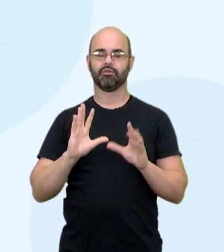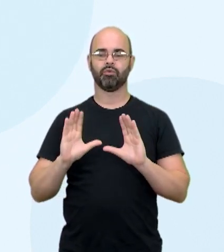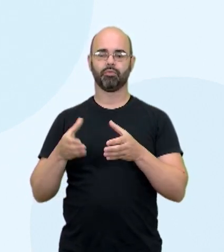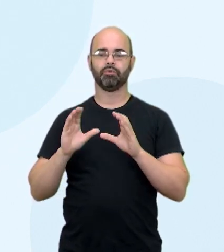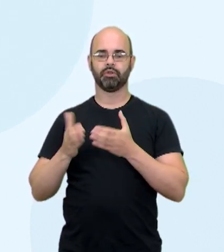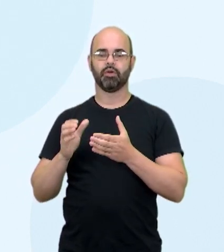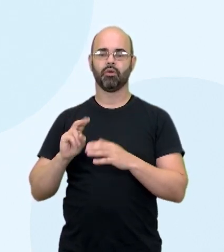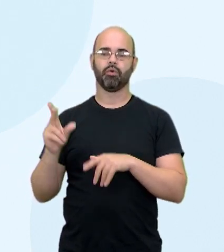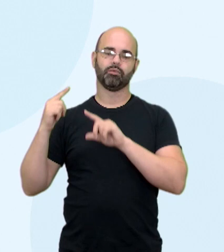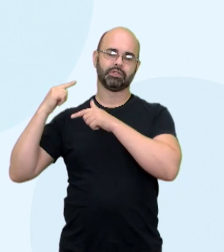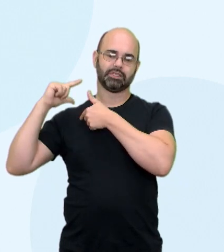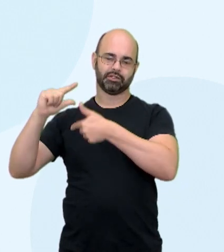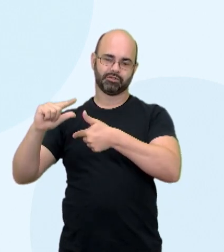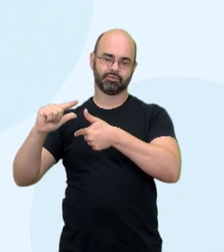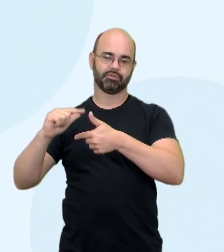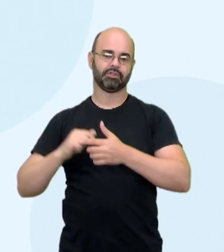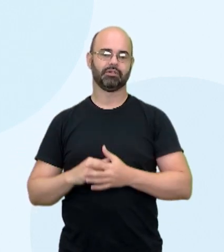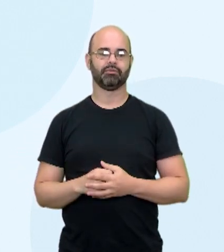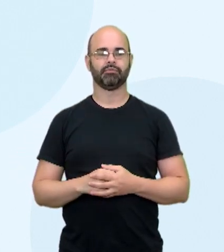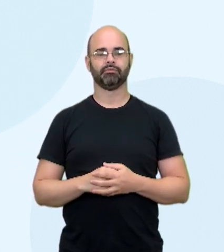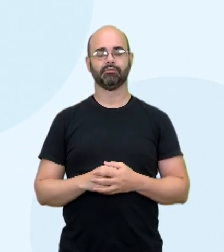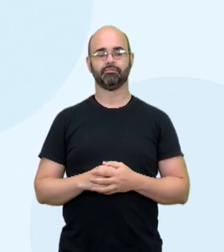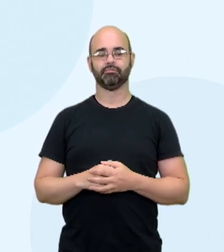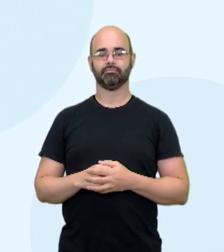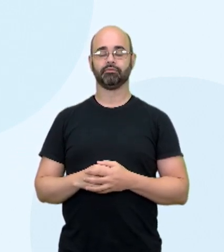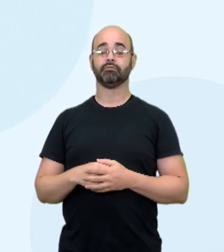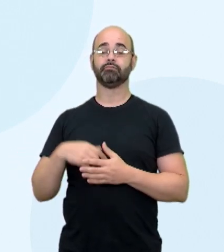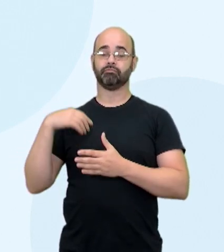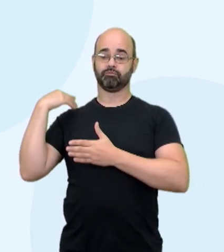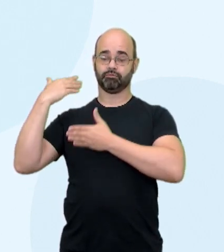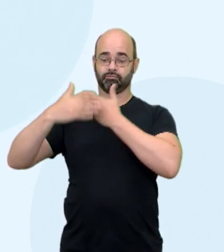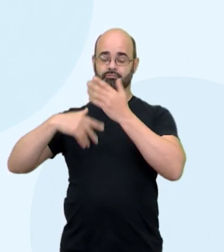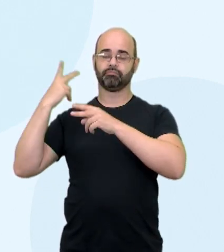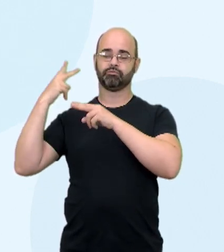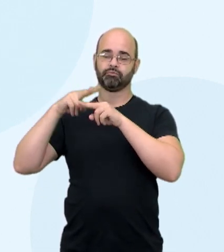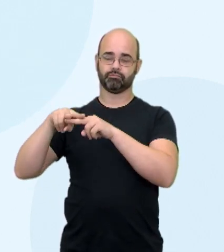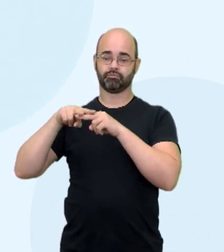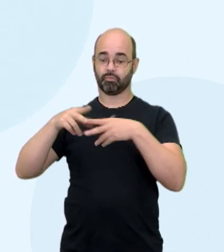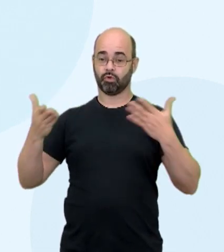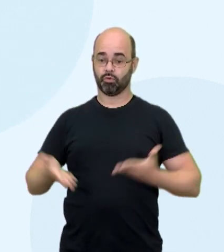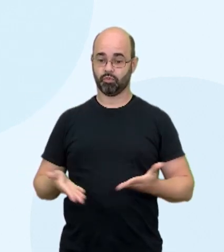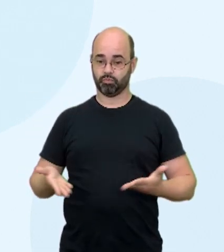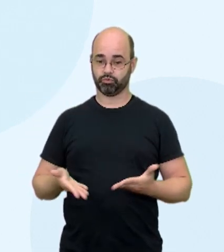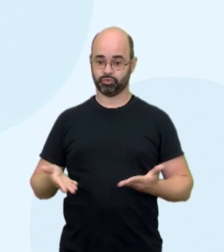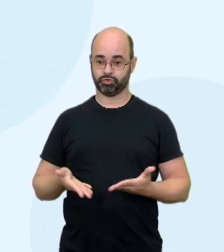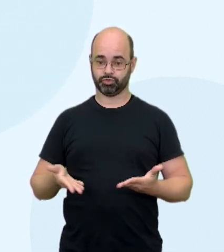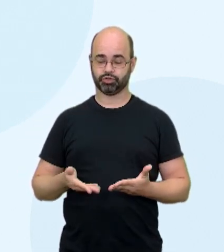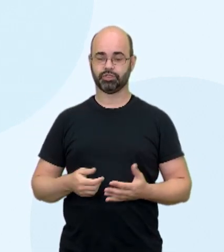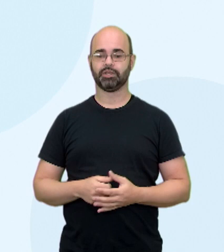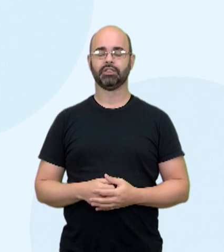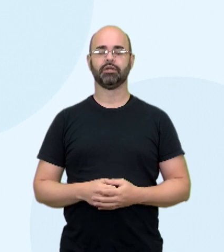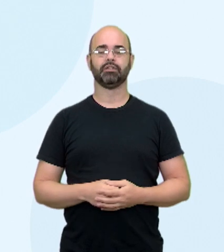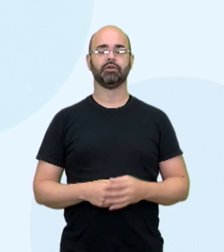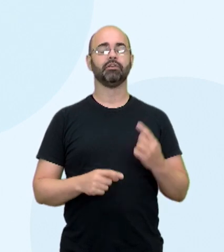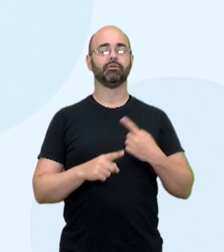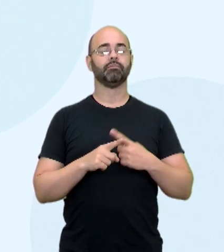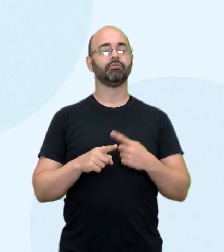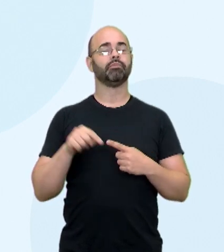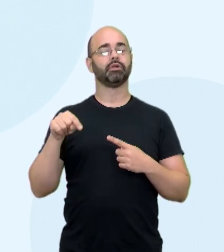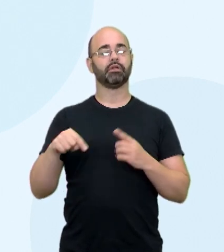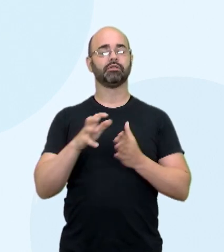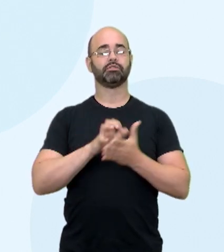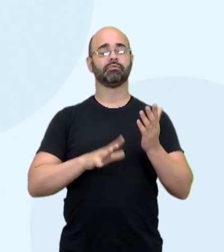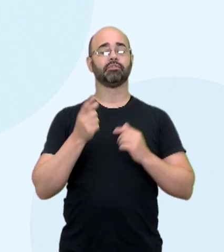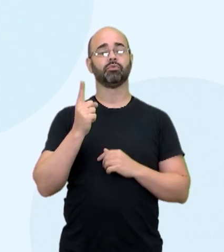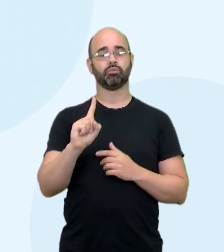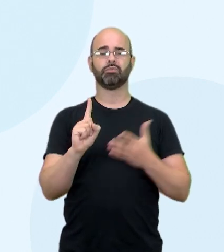tradicional. Resgatar o processo desenvolvido até o momento, e é o resgate que a gente vai fazer aqui, como que chegou, porque essa é a primeira atividade, né? Então